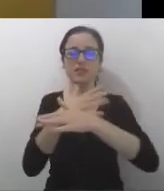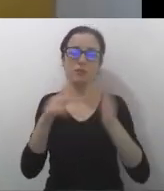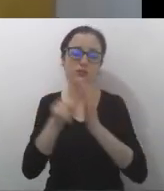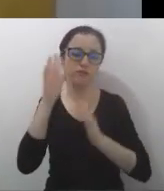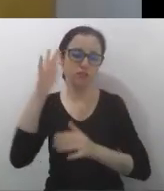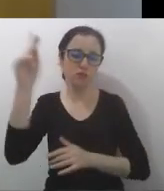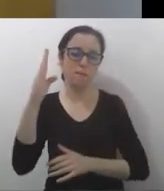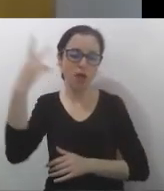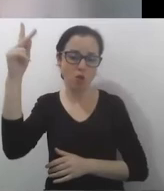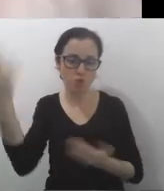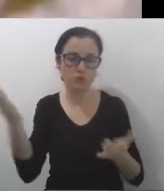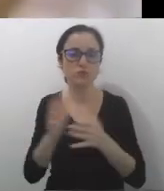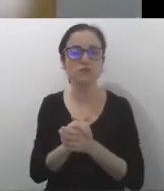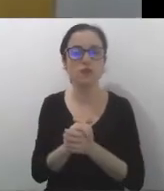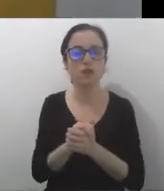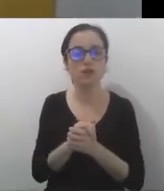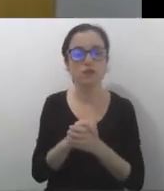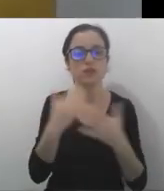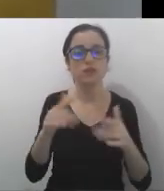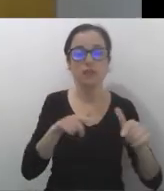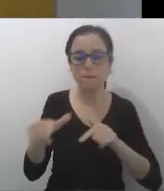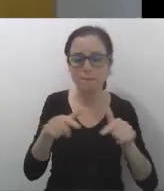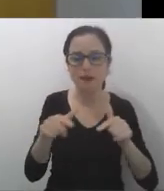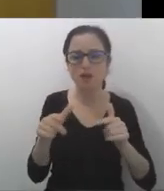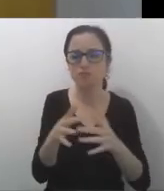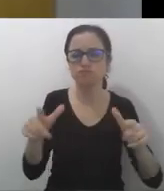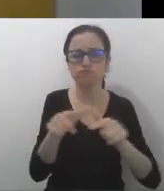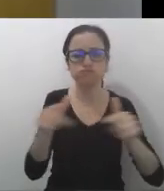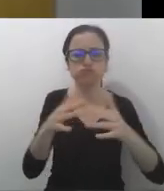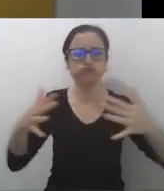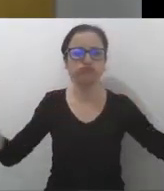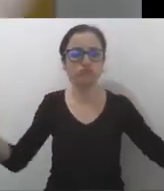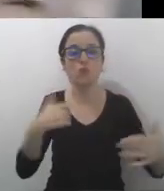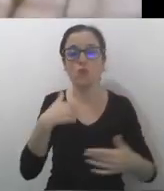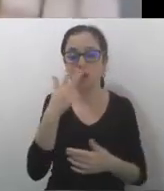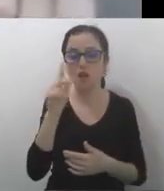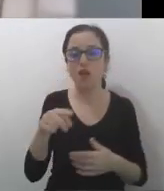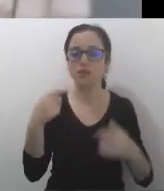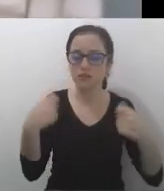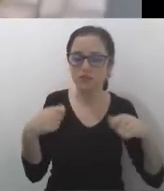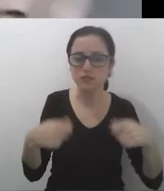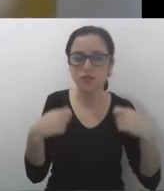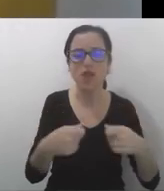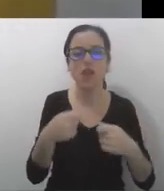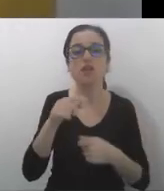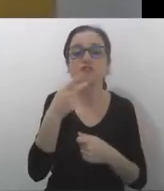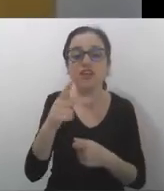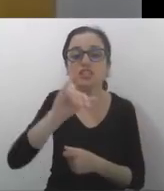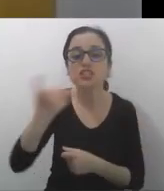que isso é muito necessário. Diga, Joaquim, já mudou de camiseta. Você está apresentável agora, né,